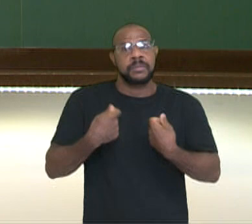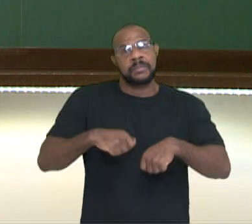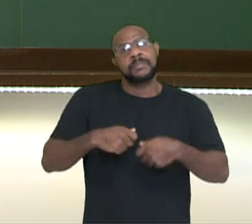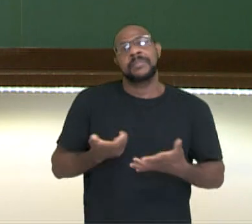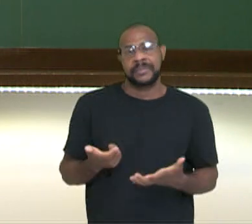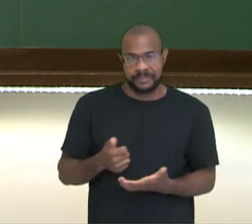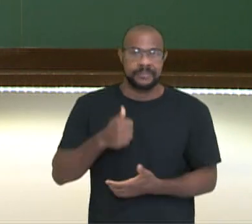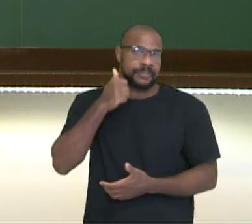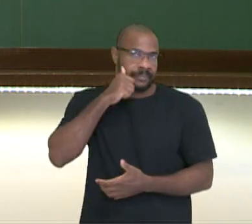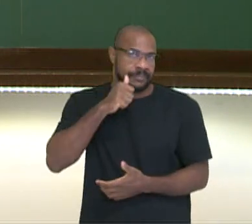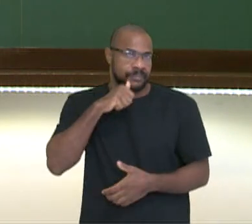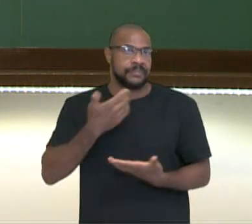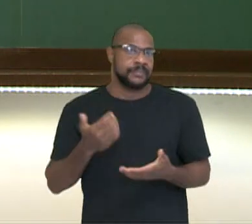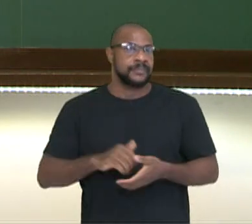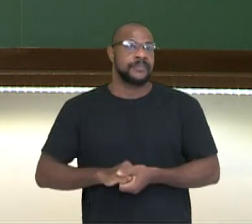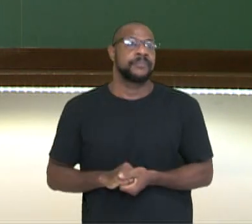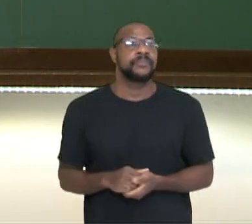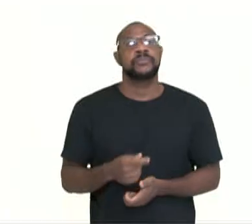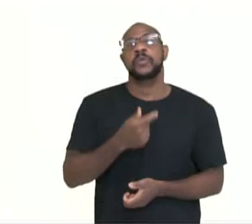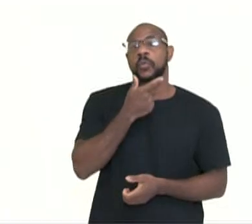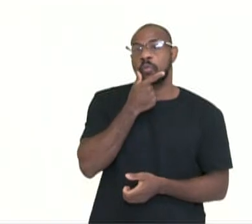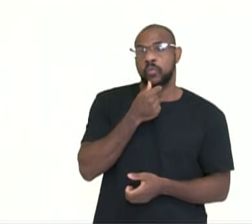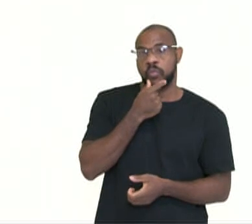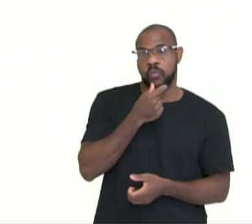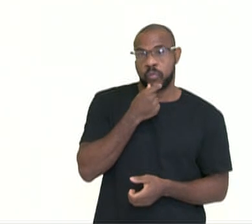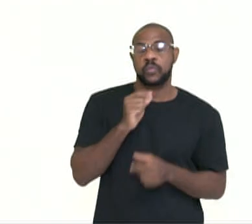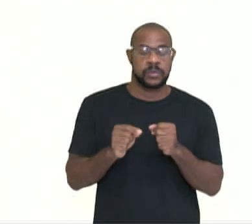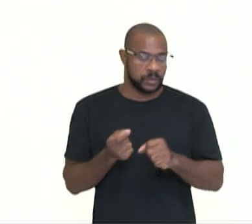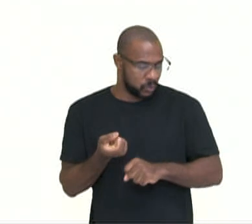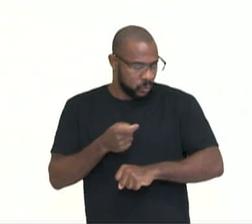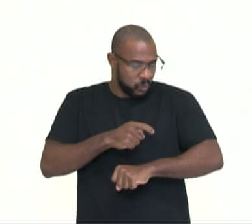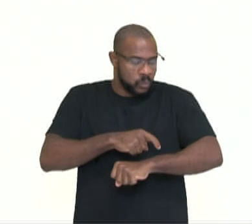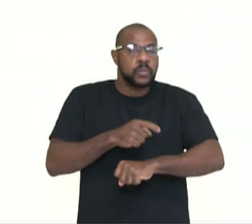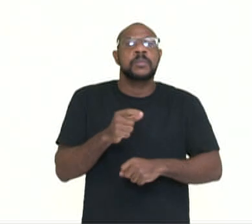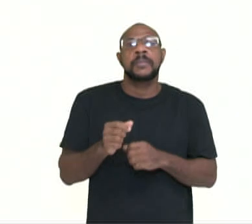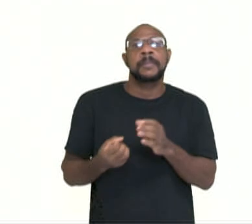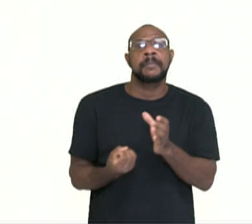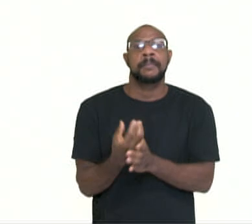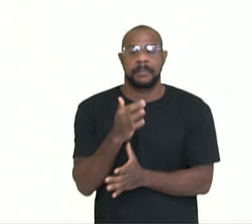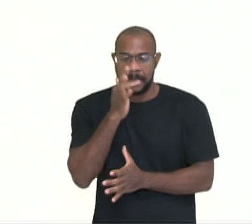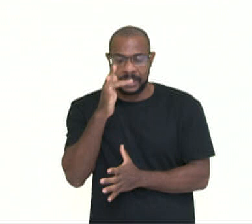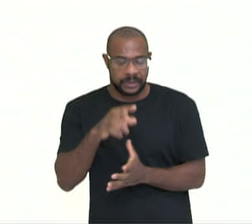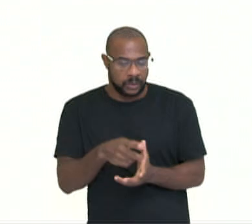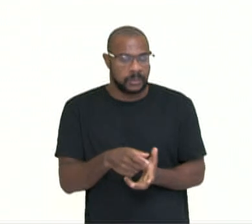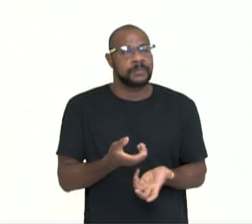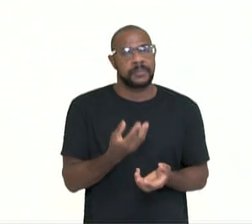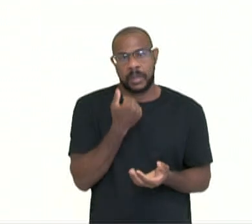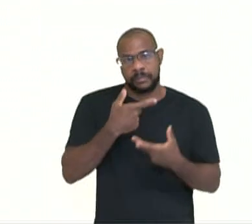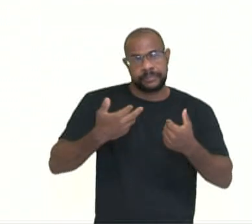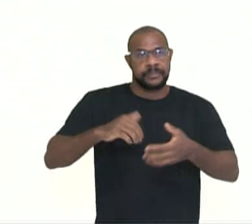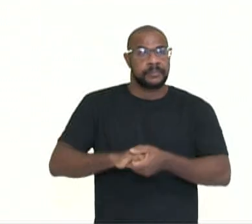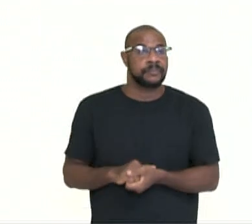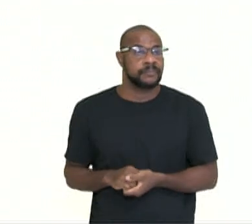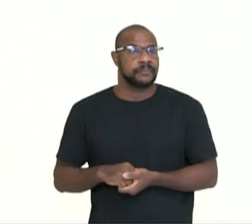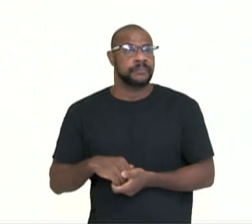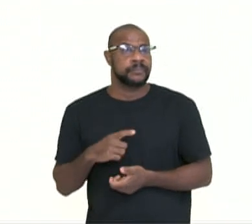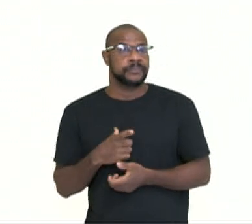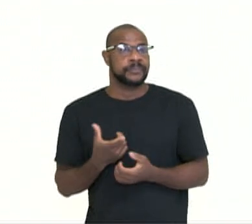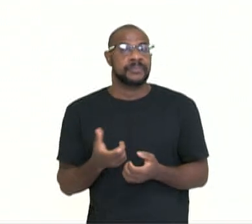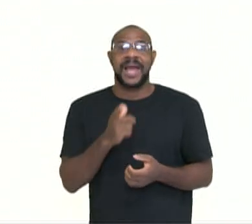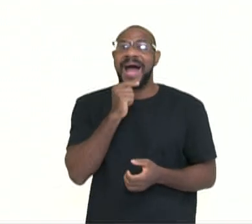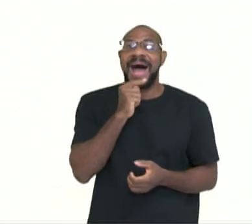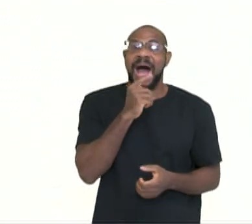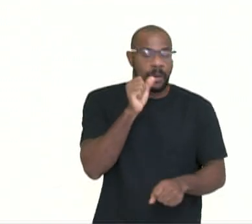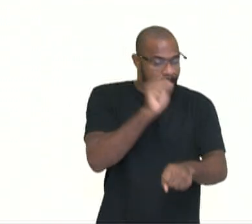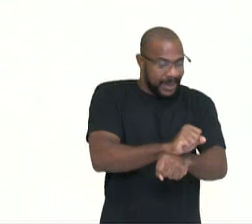Os machos se alimentam de seiva. Se reproduz em água parada. Até pouco tempo atrás, a gente falava, se reproduz em água